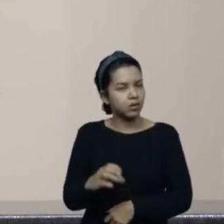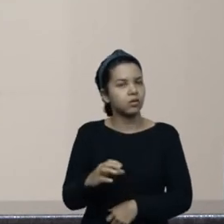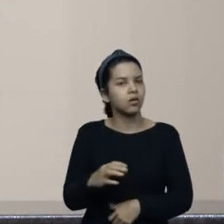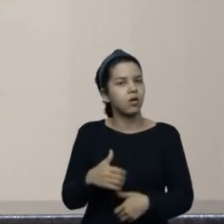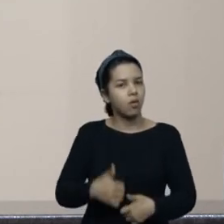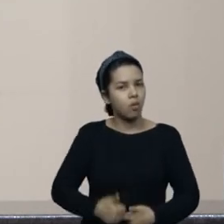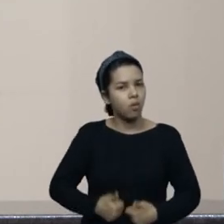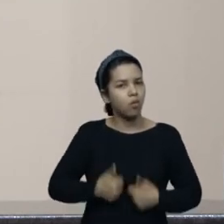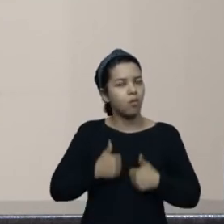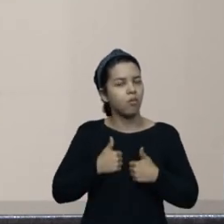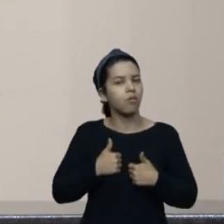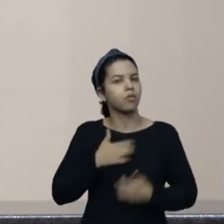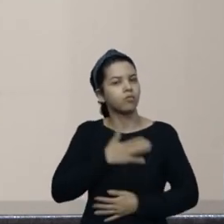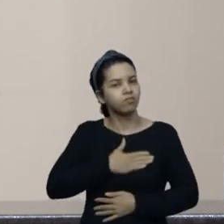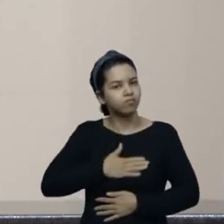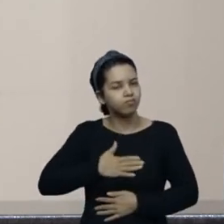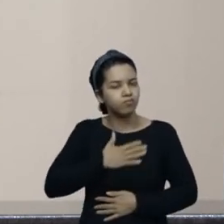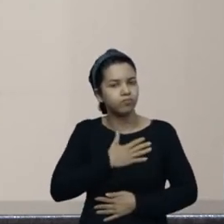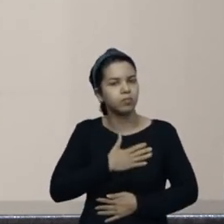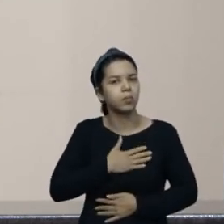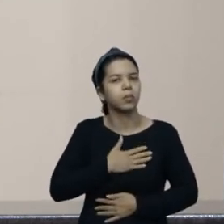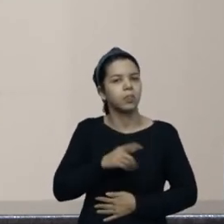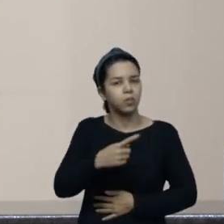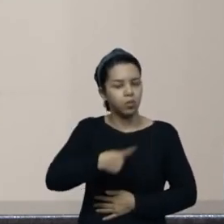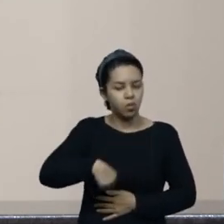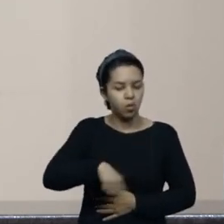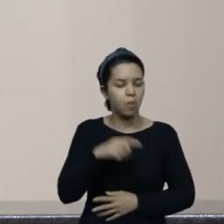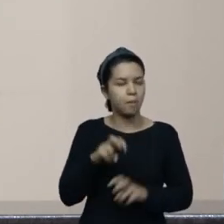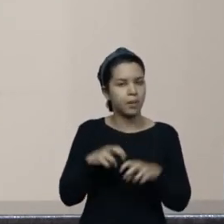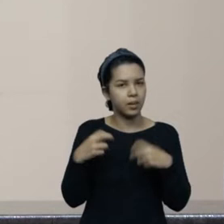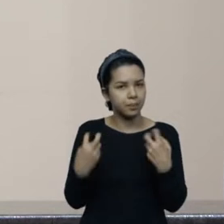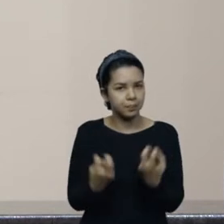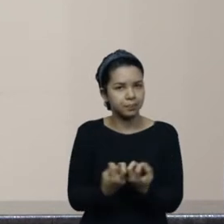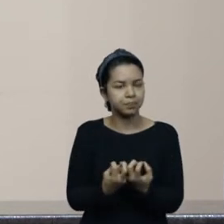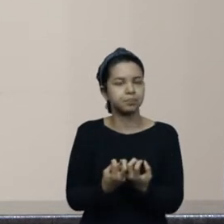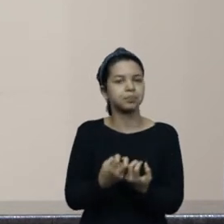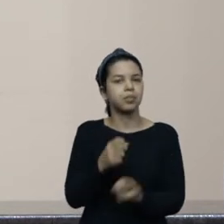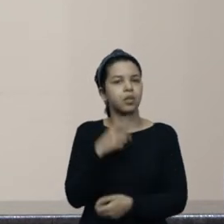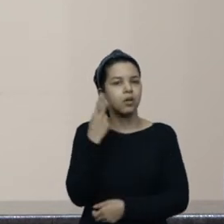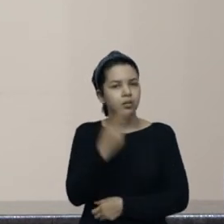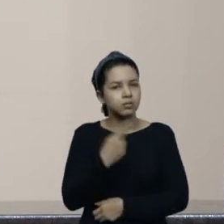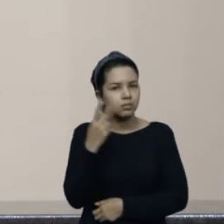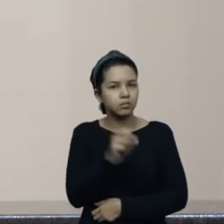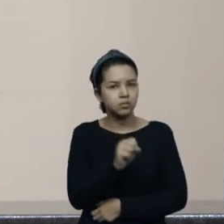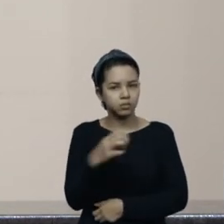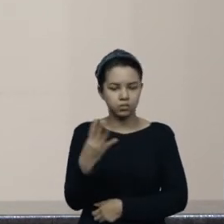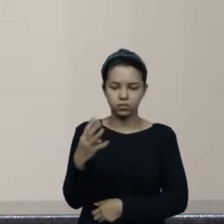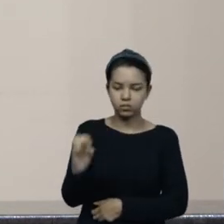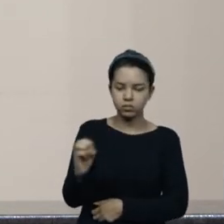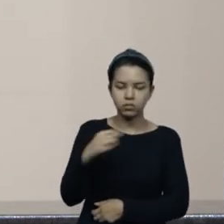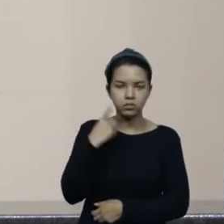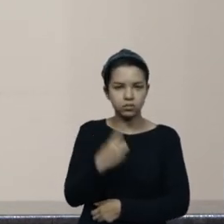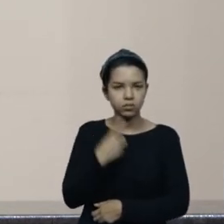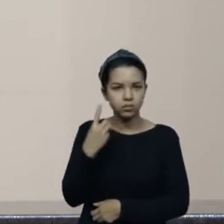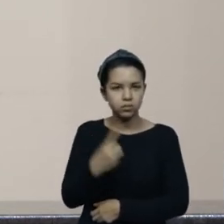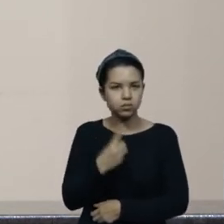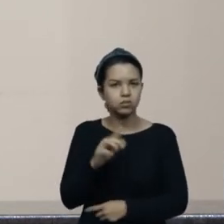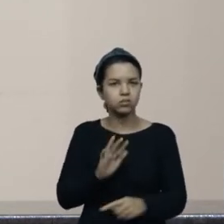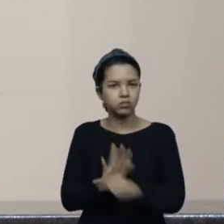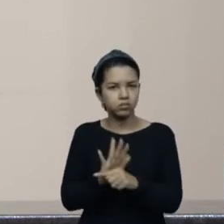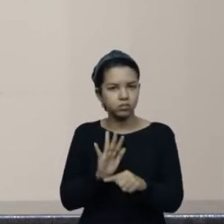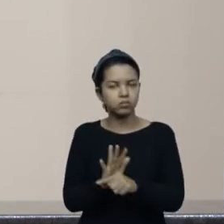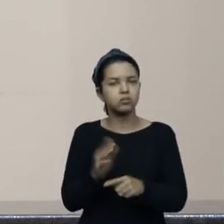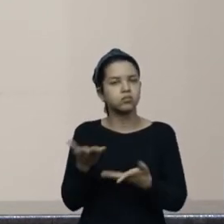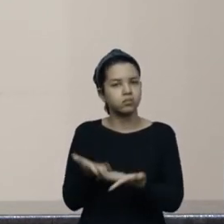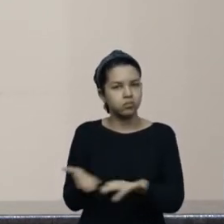conte com o Parlamento Catarinense, conte não só comigo, mas com todos os 40 deputados que aqui representam o povo